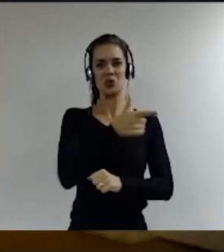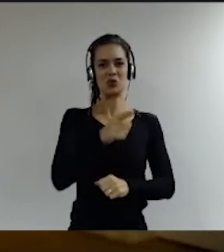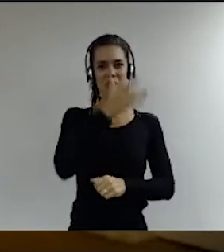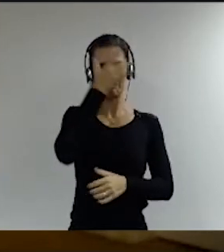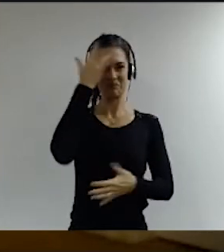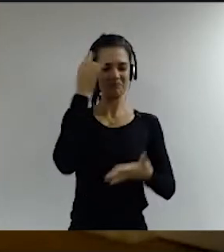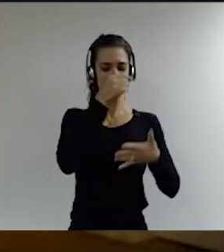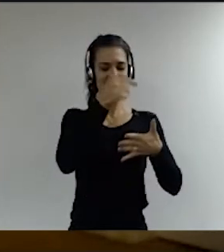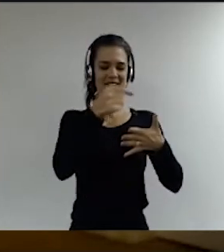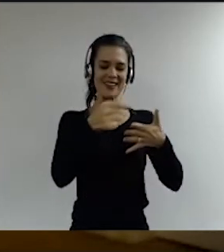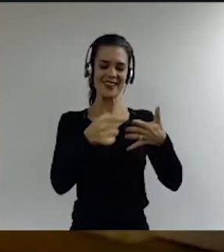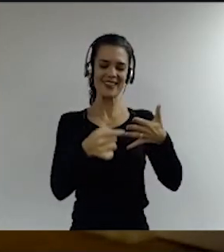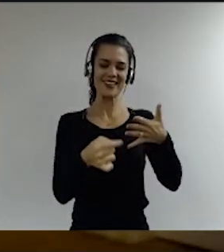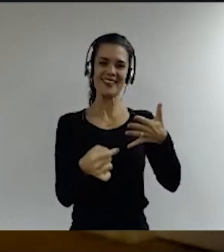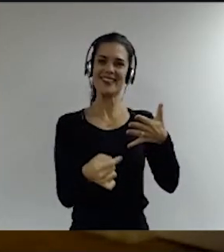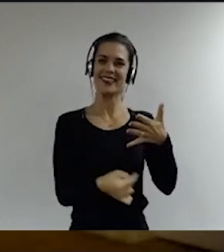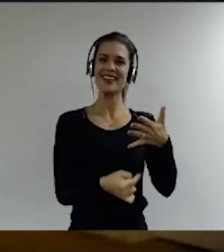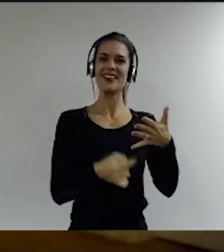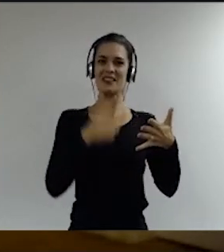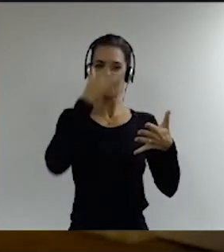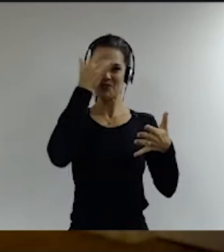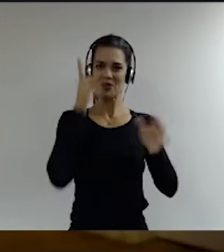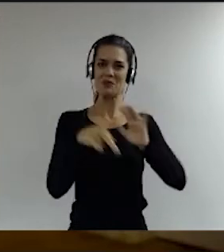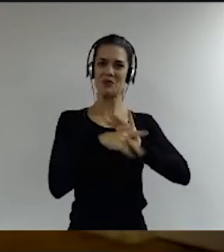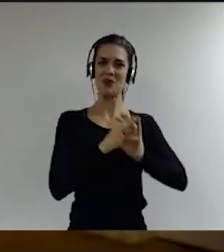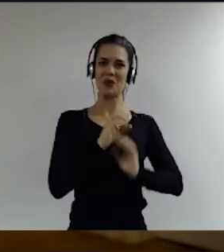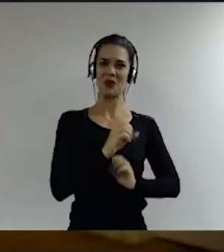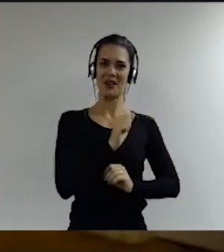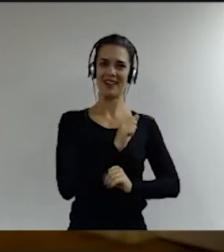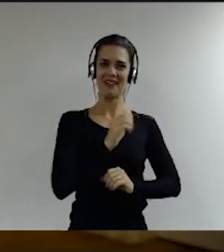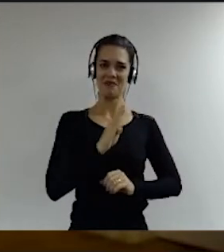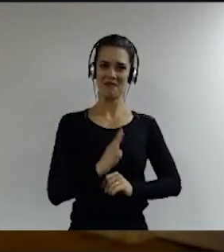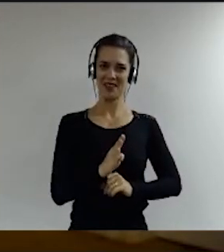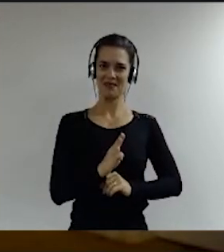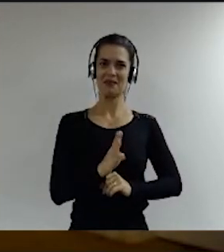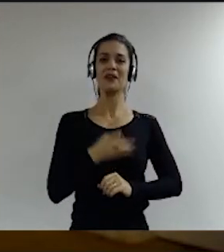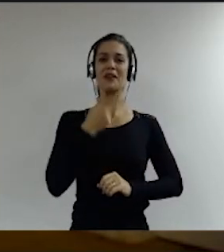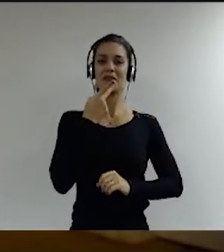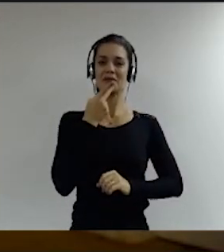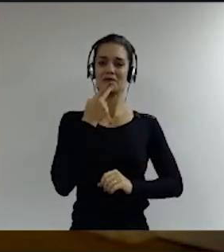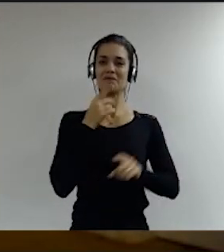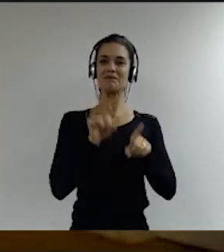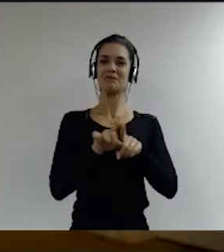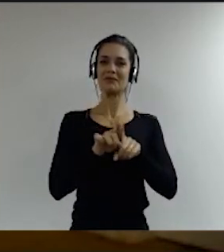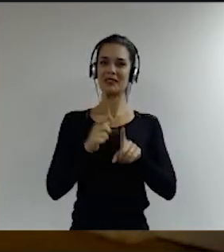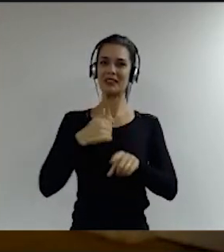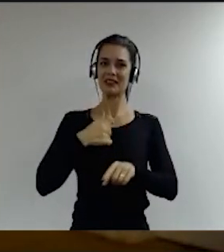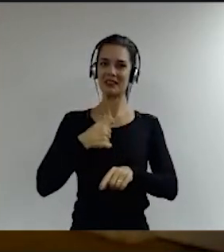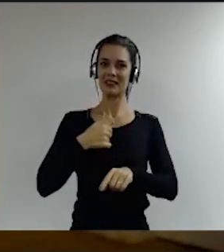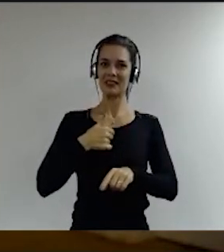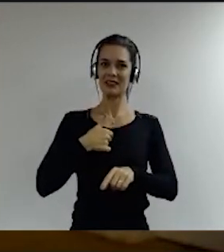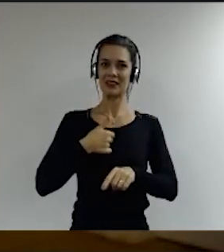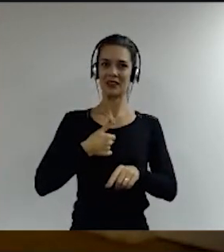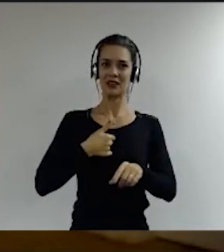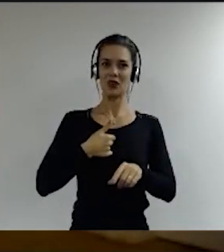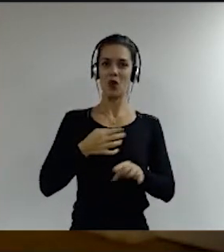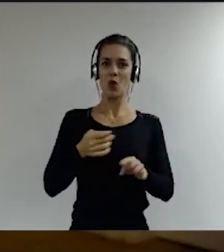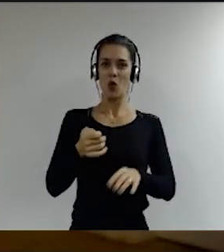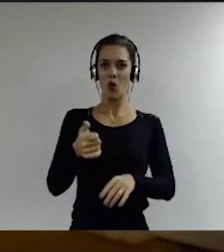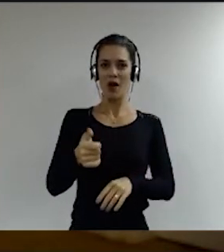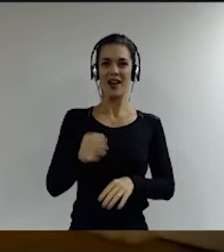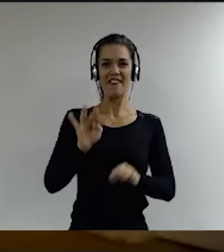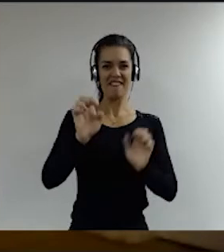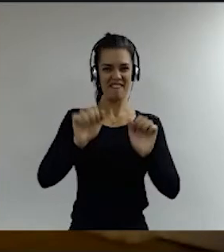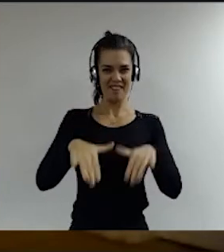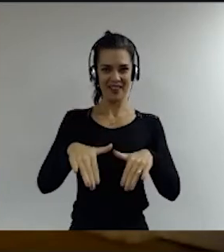a minha querida Cléia, dizer que eu vou partindo para o final